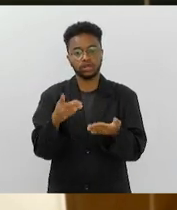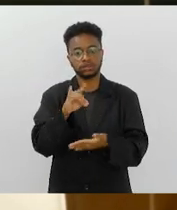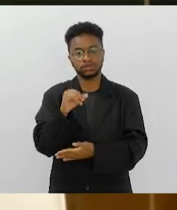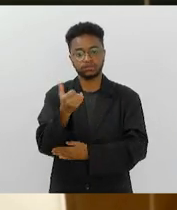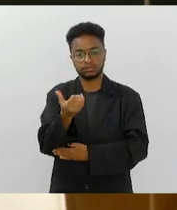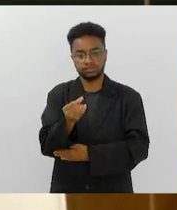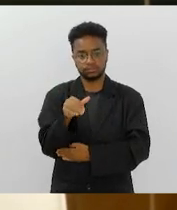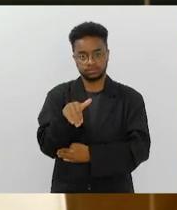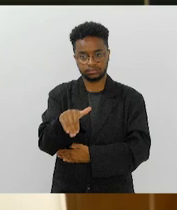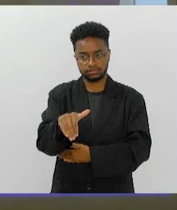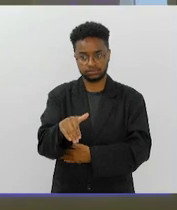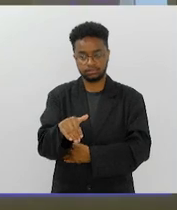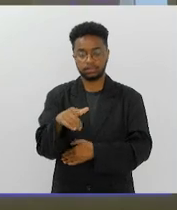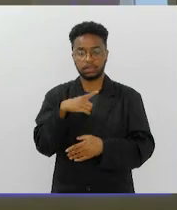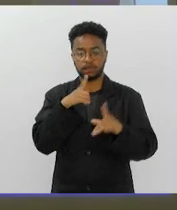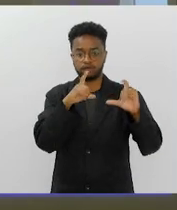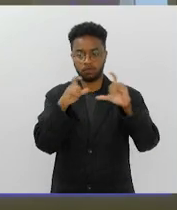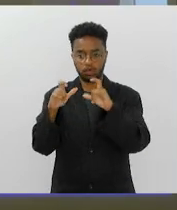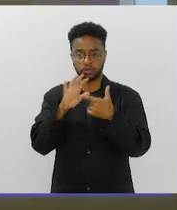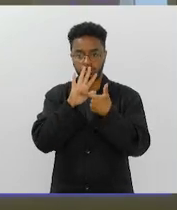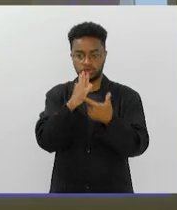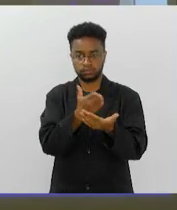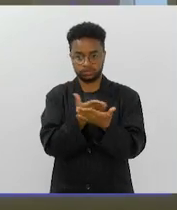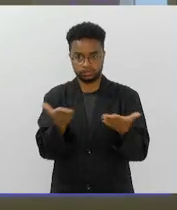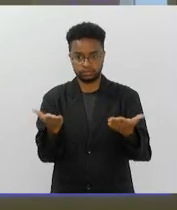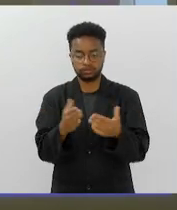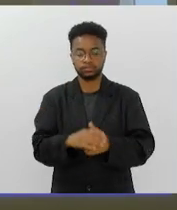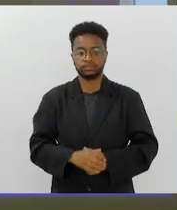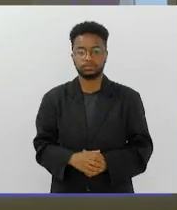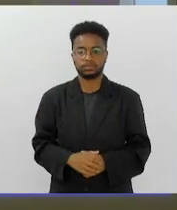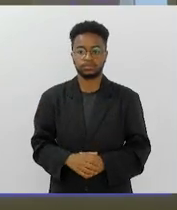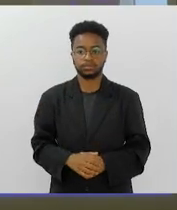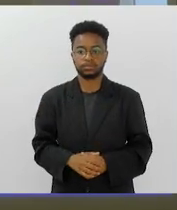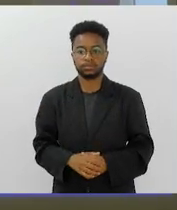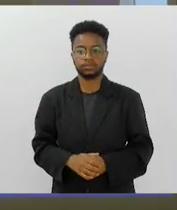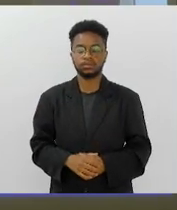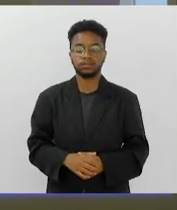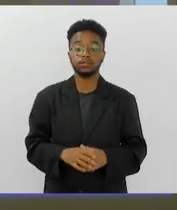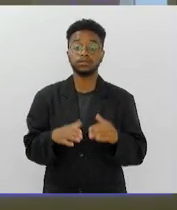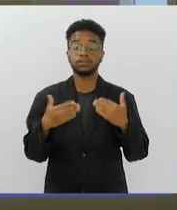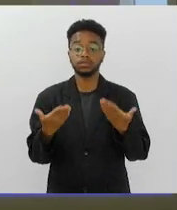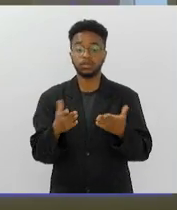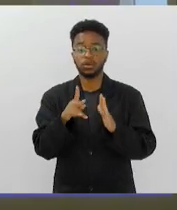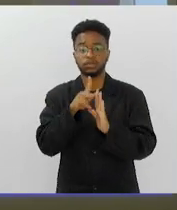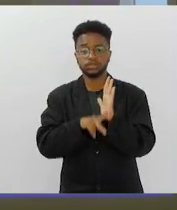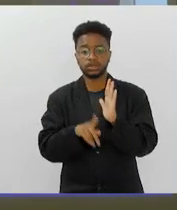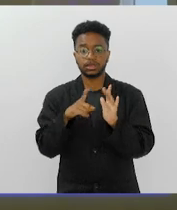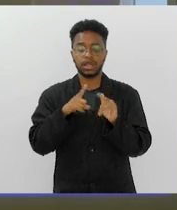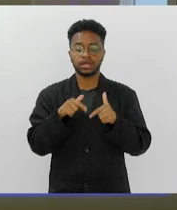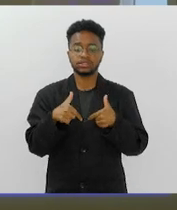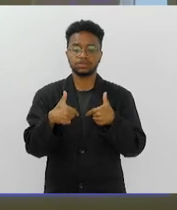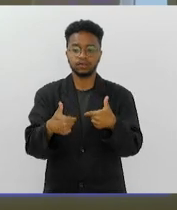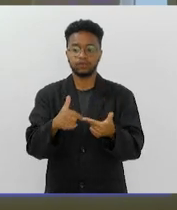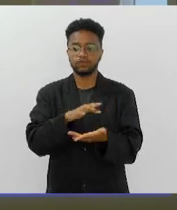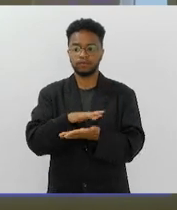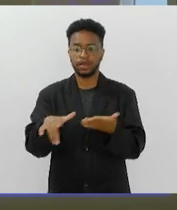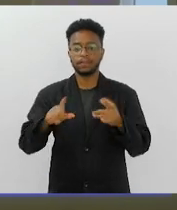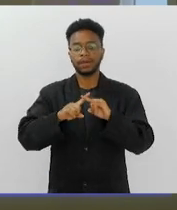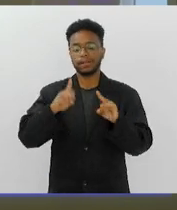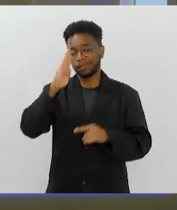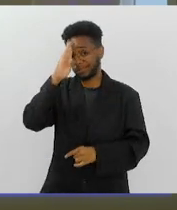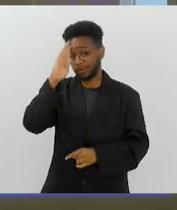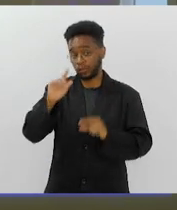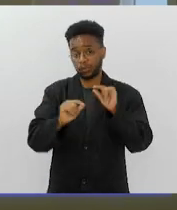Tá? Algumas fotos aqui para vocês verem. Então, o projeto ele tem várias ações, mas a principal delas é